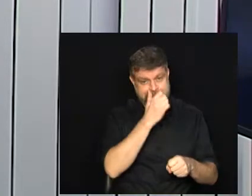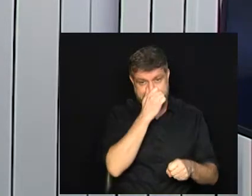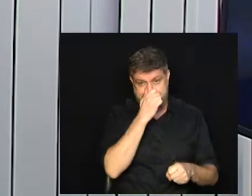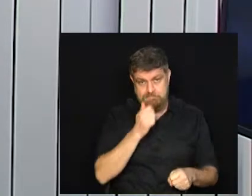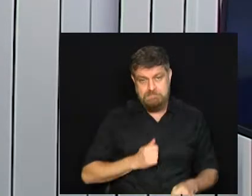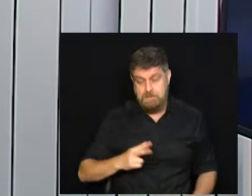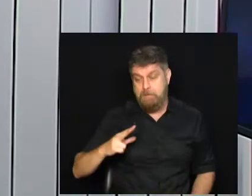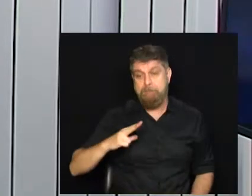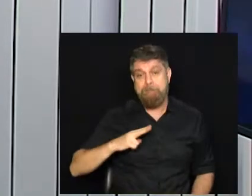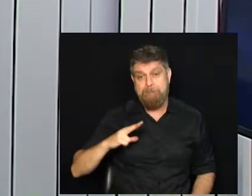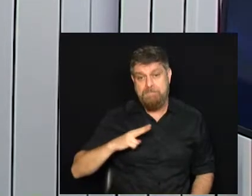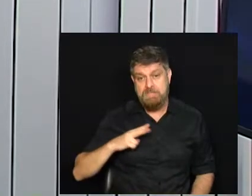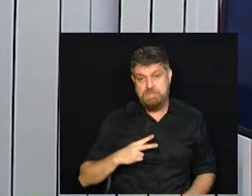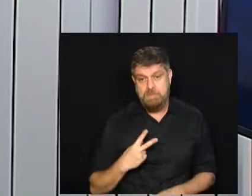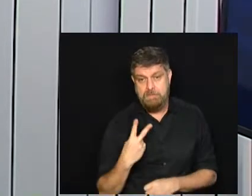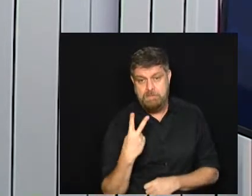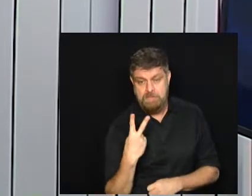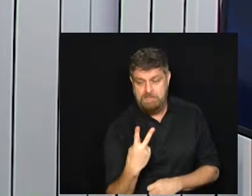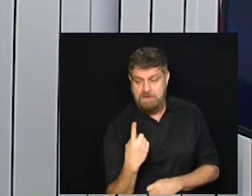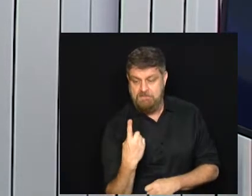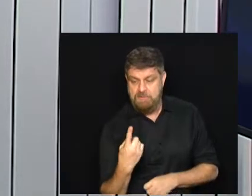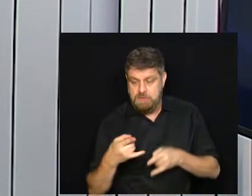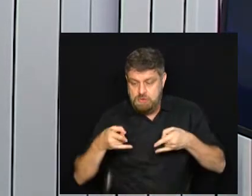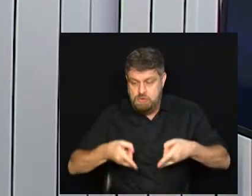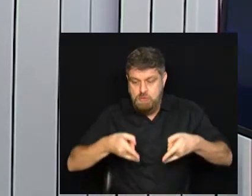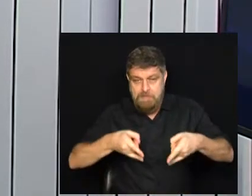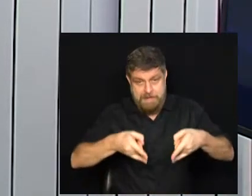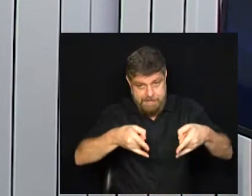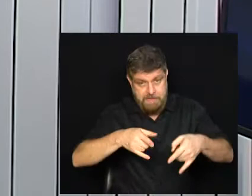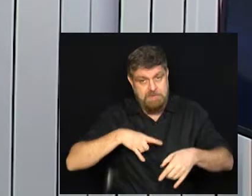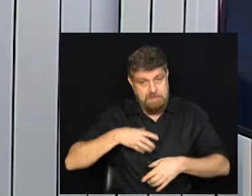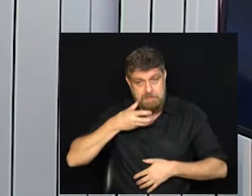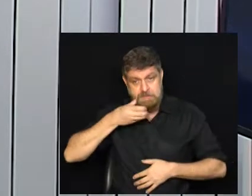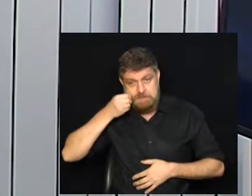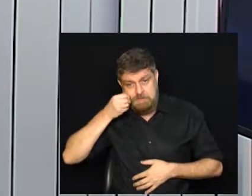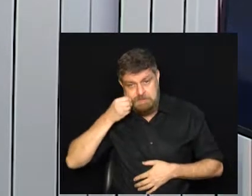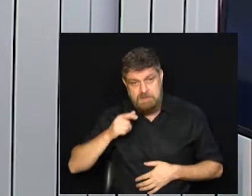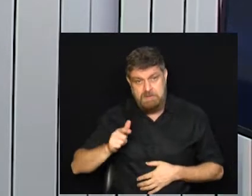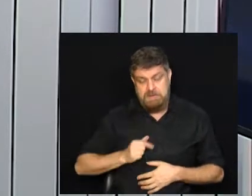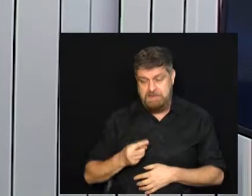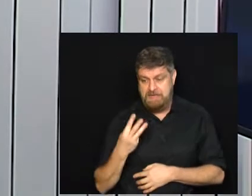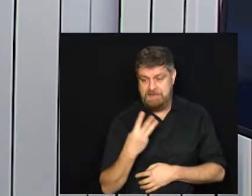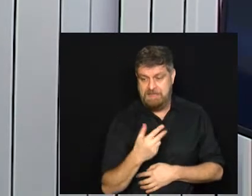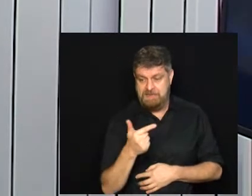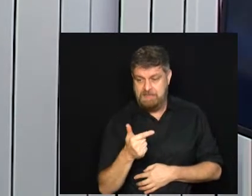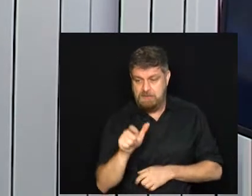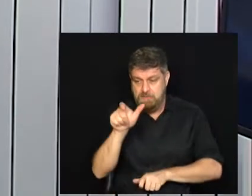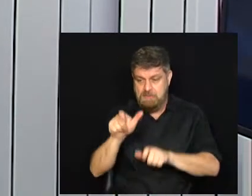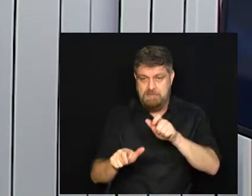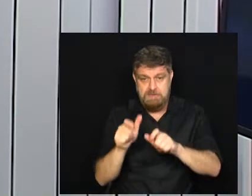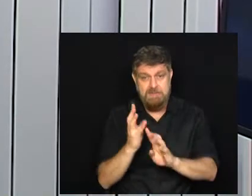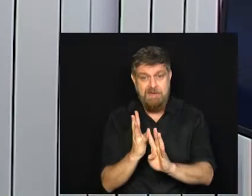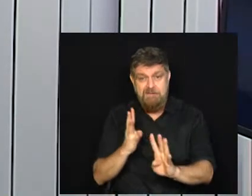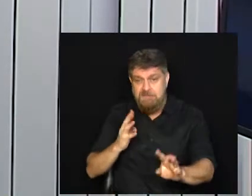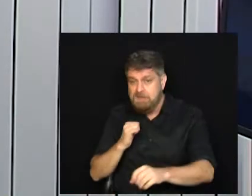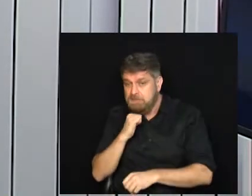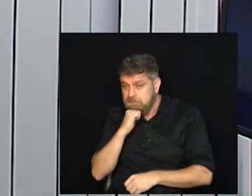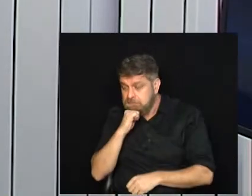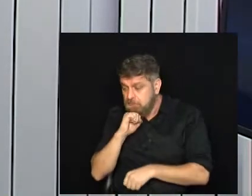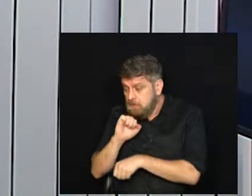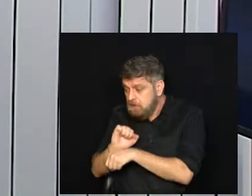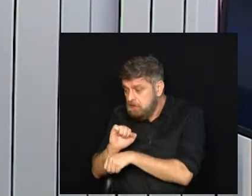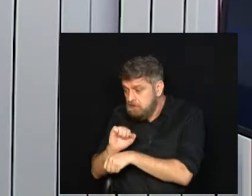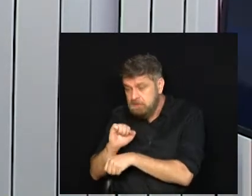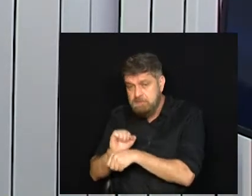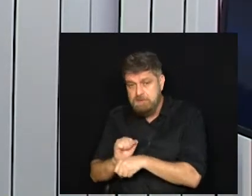particular, apenas 21 vagas. E há ainda 32 pacientes que estão na fila de espera por